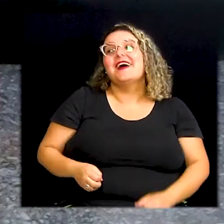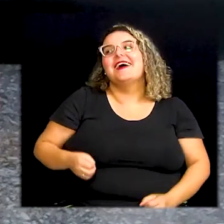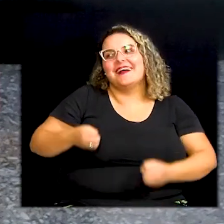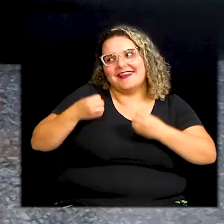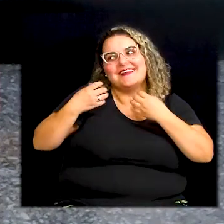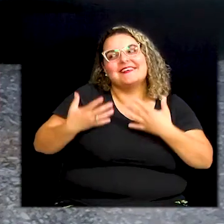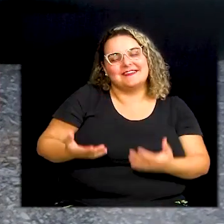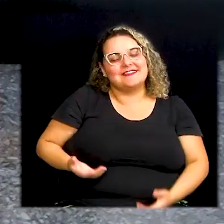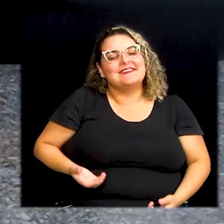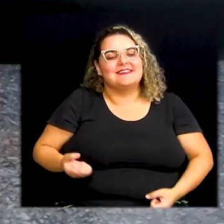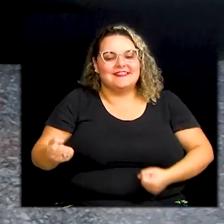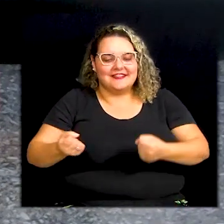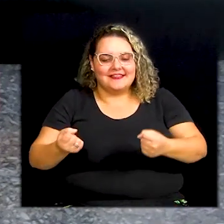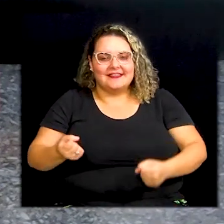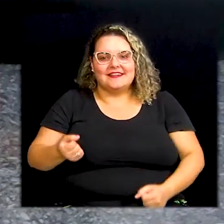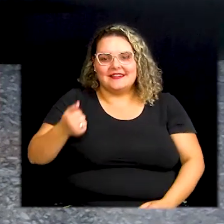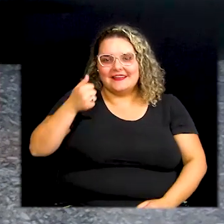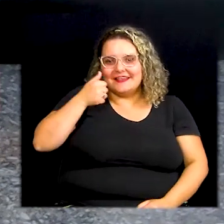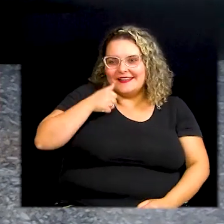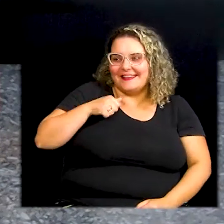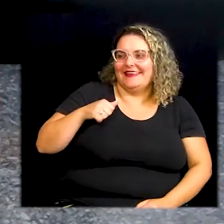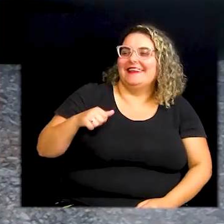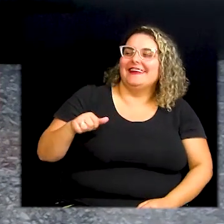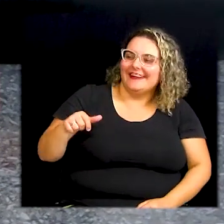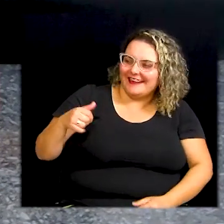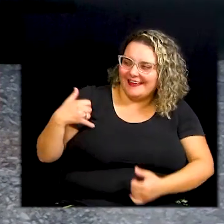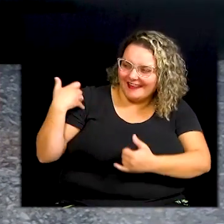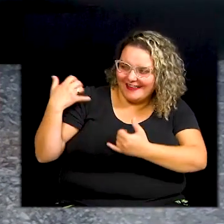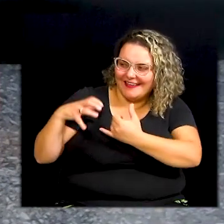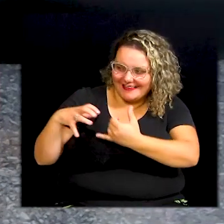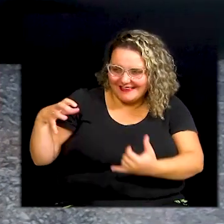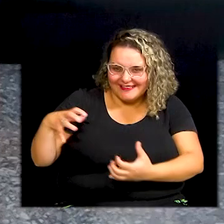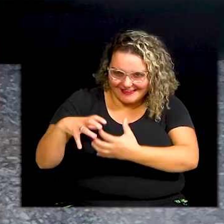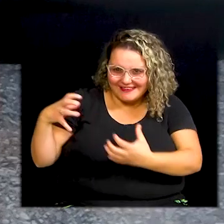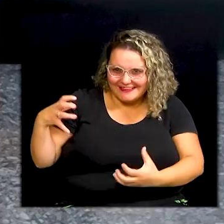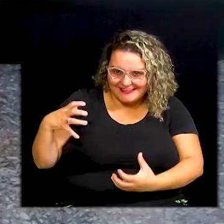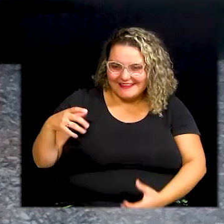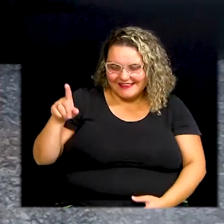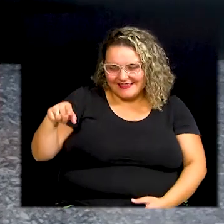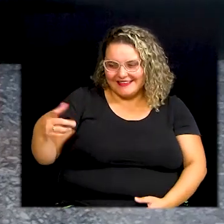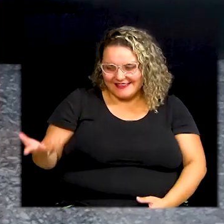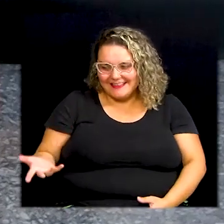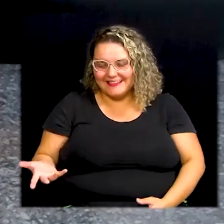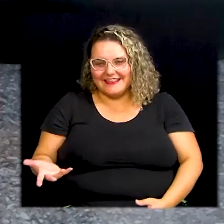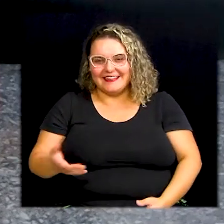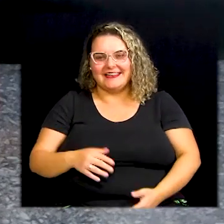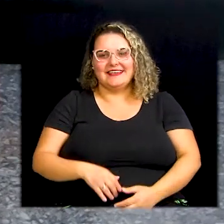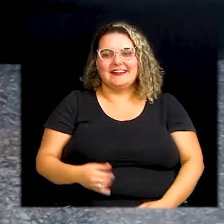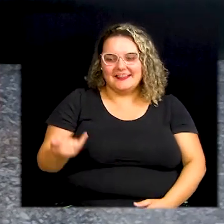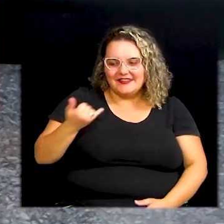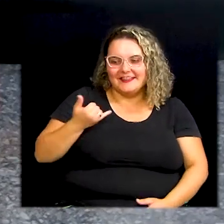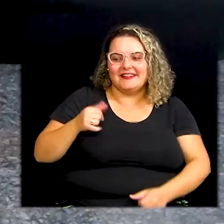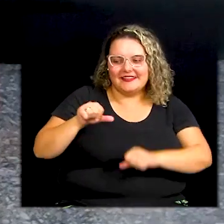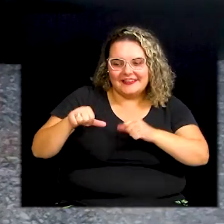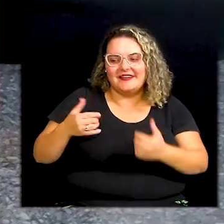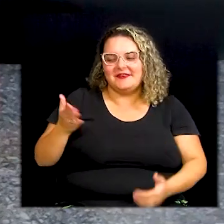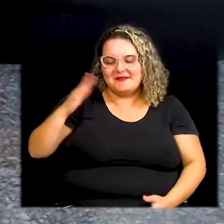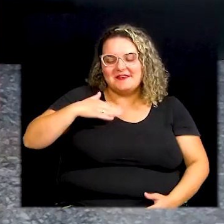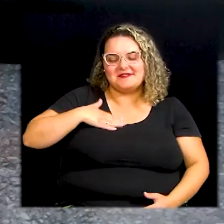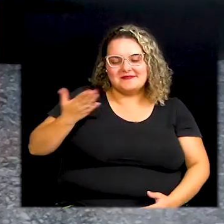Agora eu tô buscando a senhorinha que falou mal de mim na escola. Agora é o motorista da família, sou então. motorista, então. Vi como as coisas